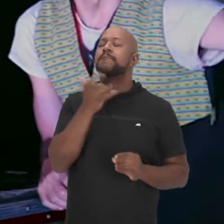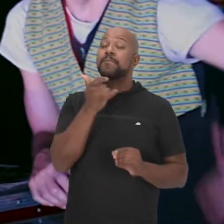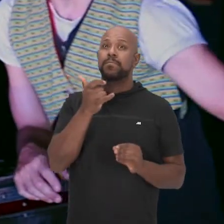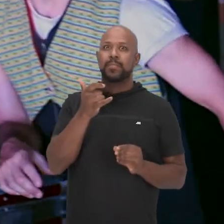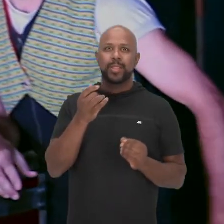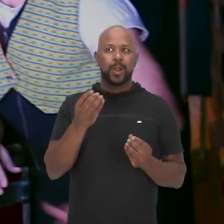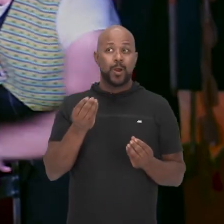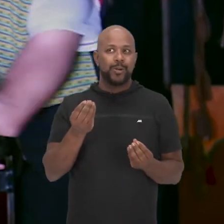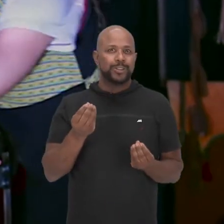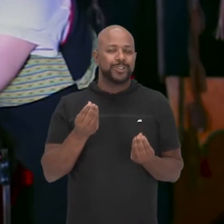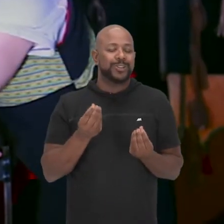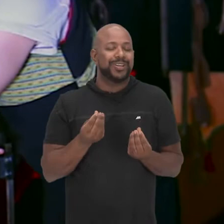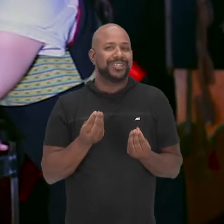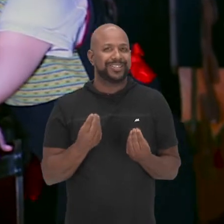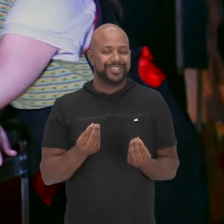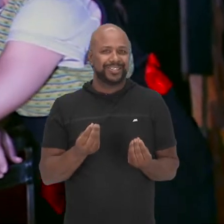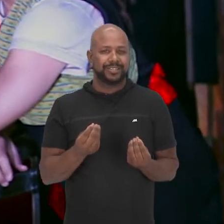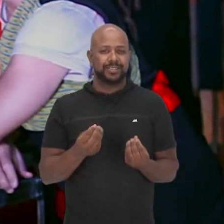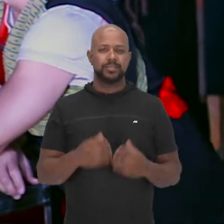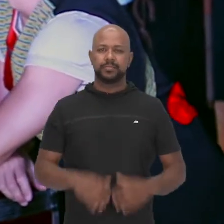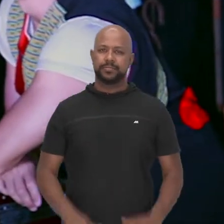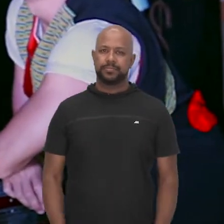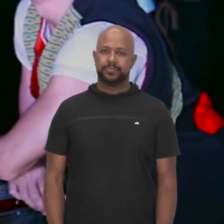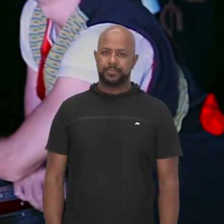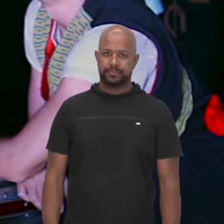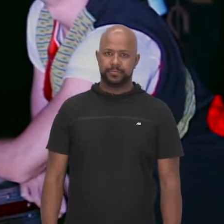saboroso, gostoso.